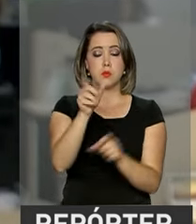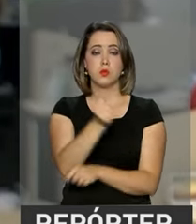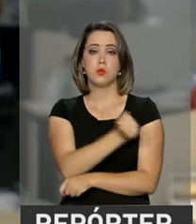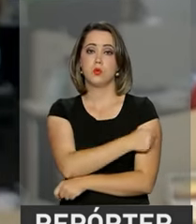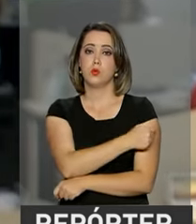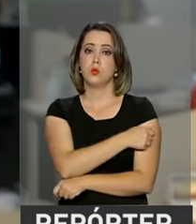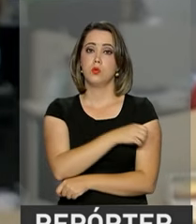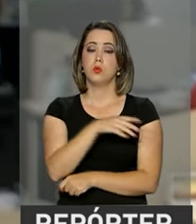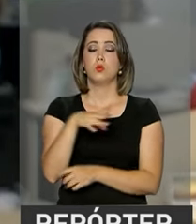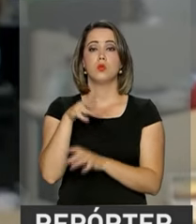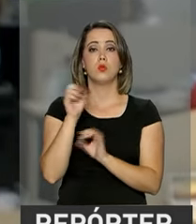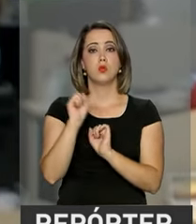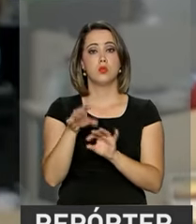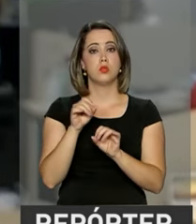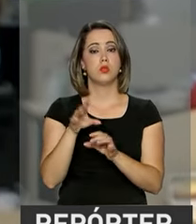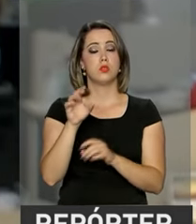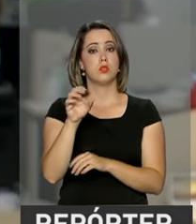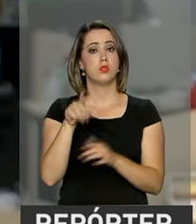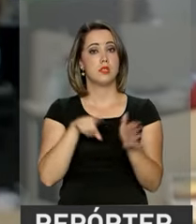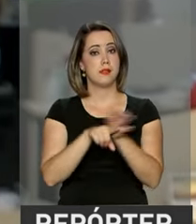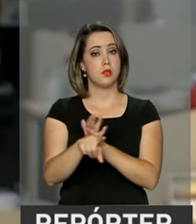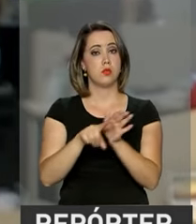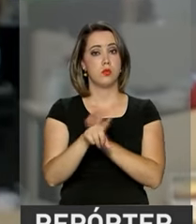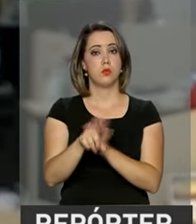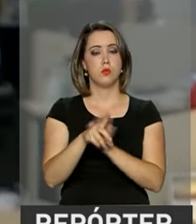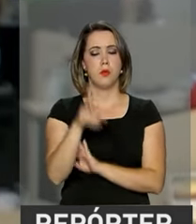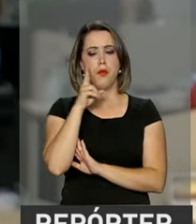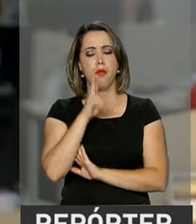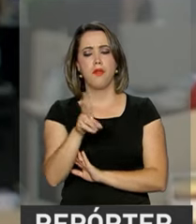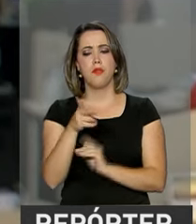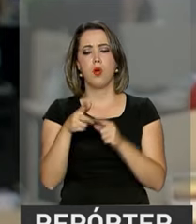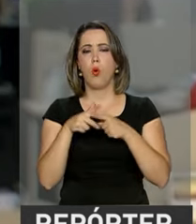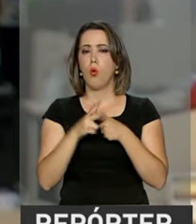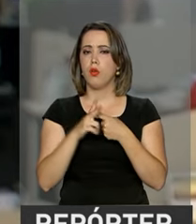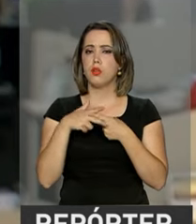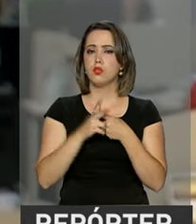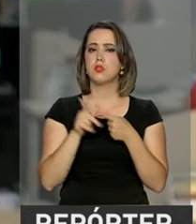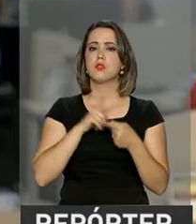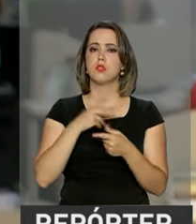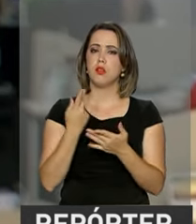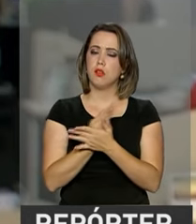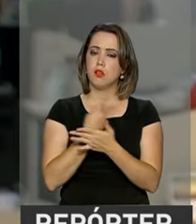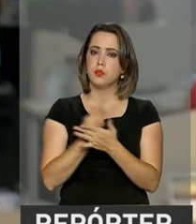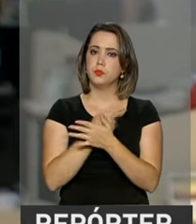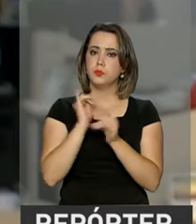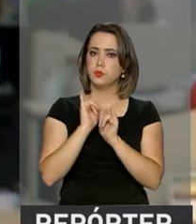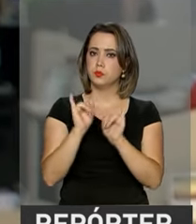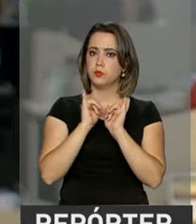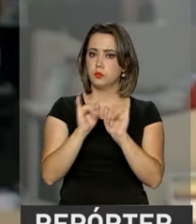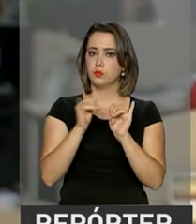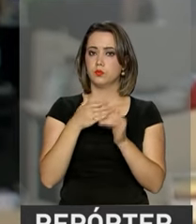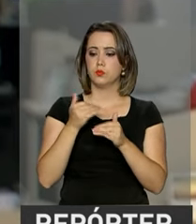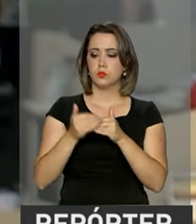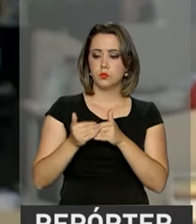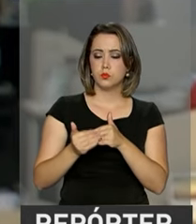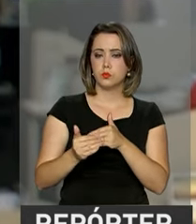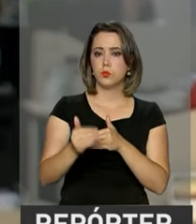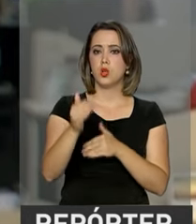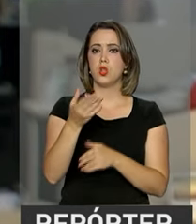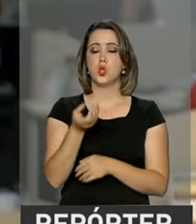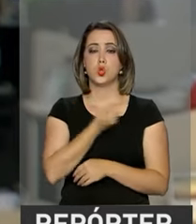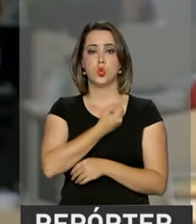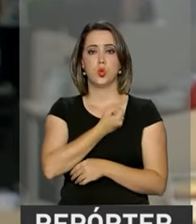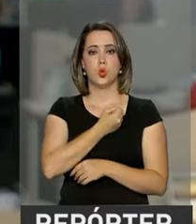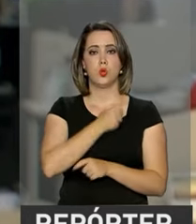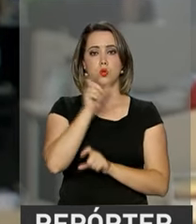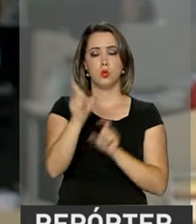sistema EducaCenso utilizem o tempo extra para conferência e correções de possíveis erros na informação de rendimento alcançado pelos